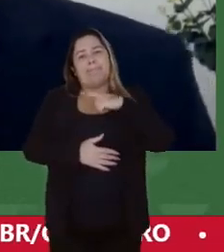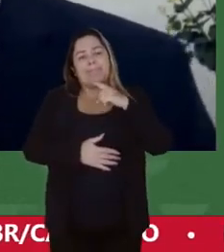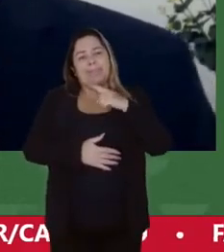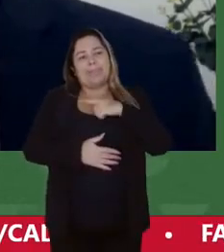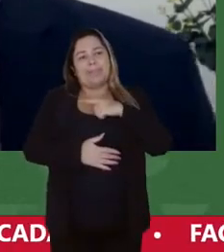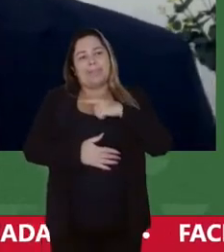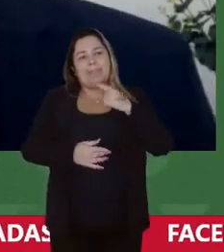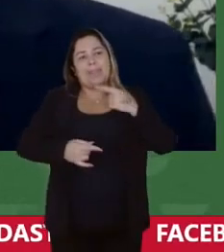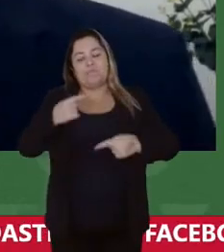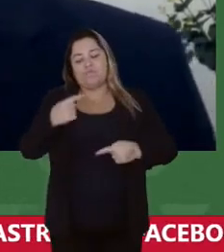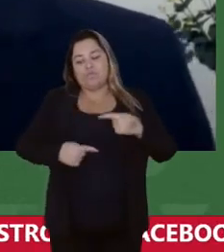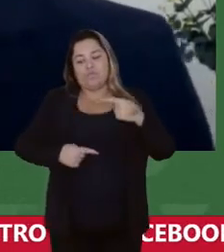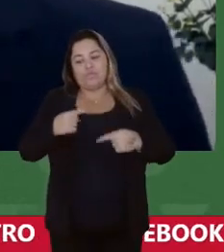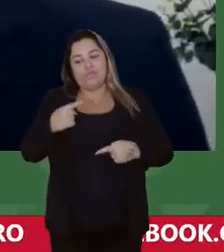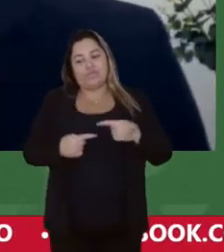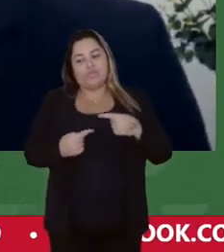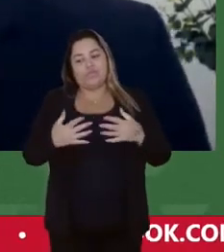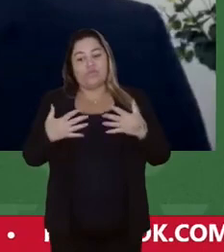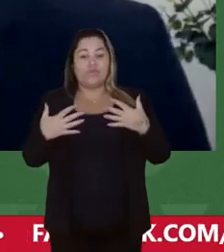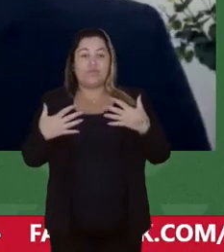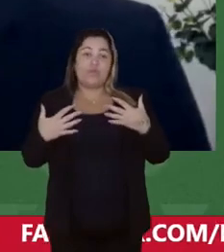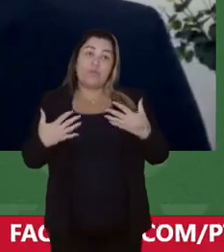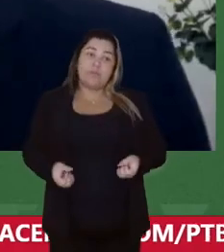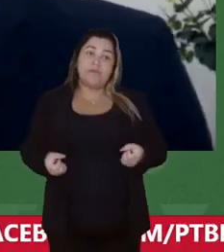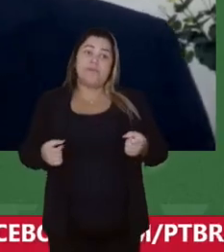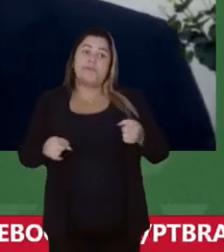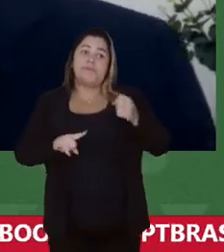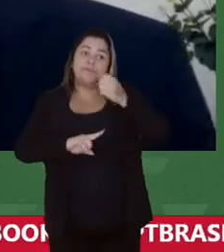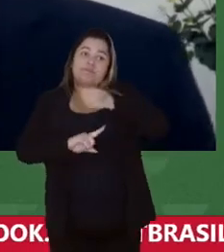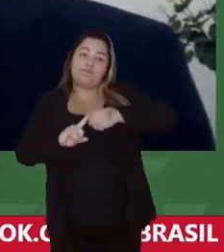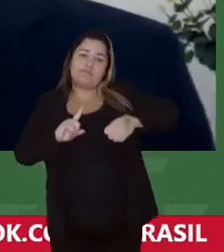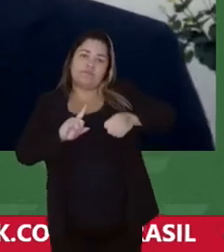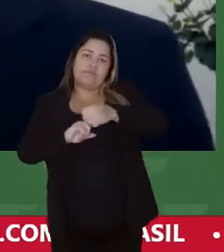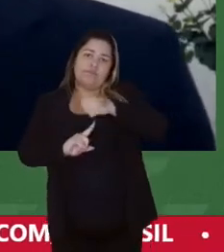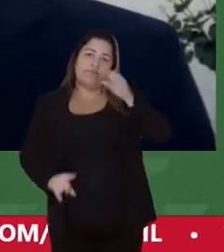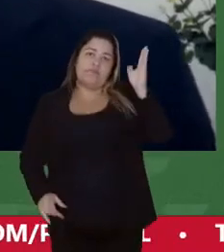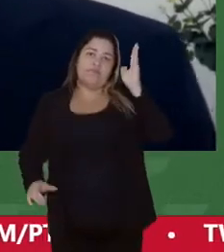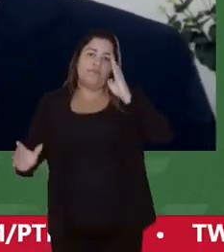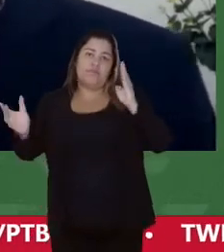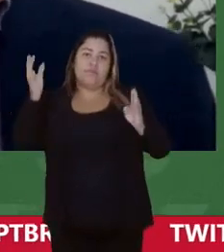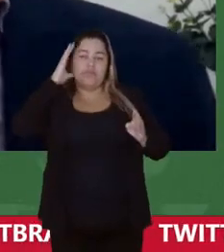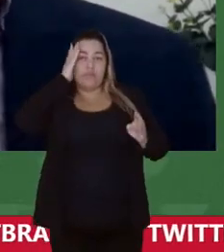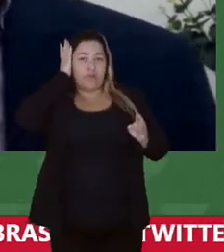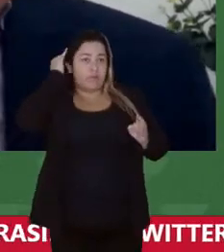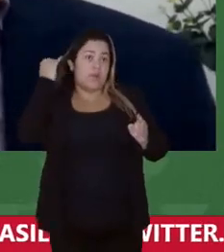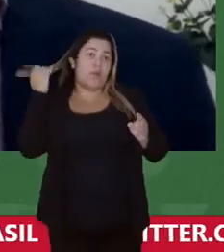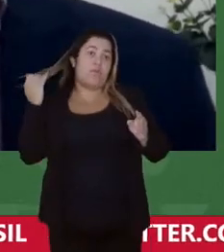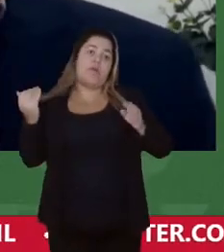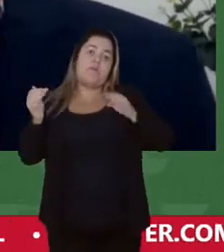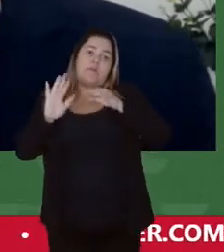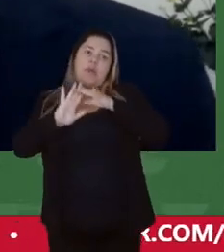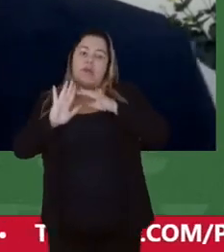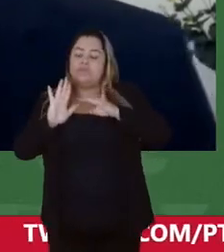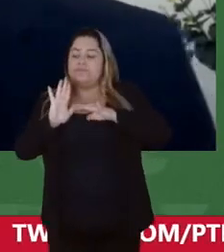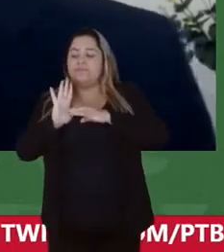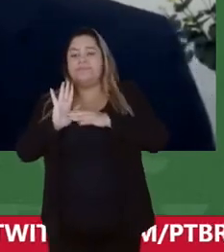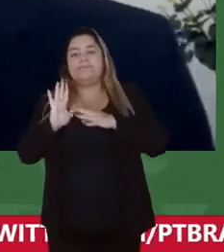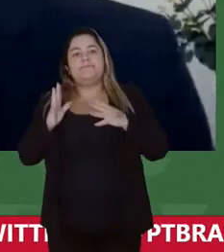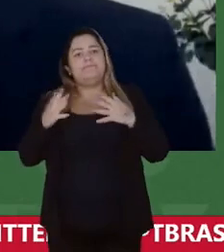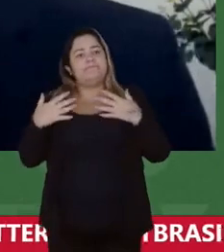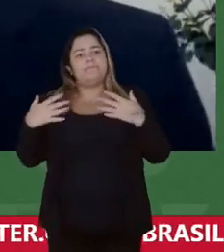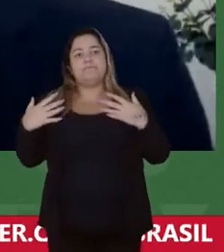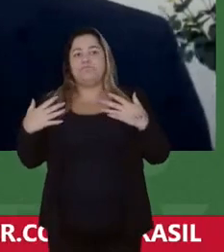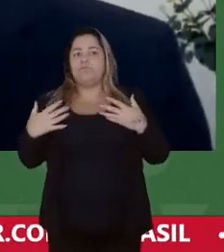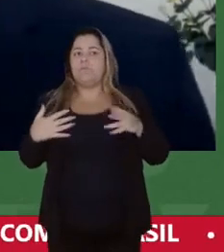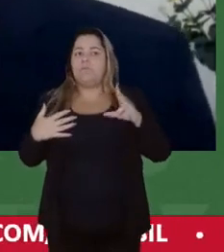grande debate que nós vamos conversar com a nossa sociedade brasileira, que se trata de uma pauta de direitos, e nós não vamos abrir mão